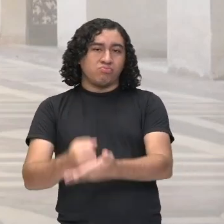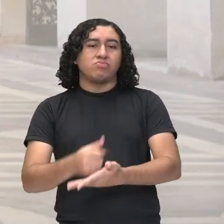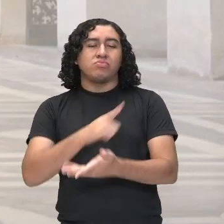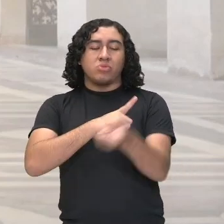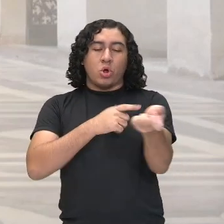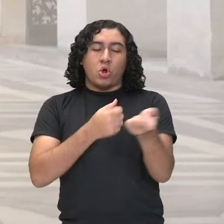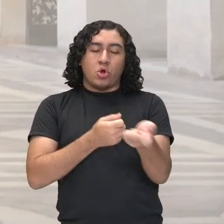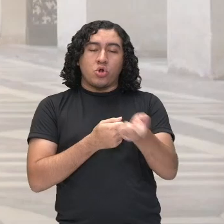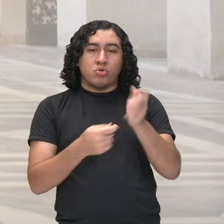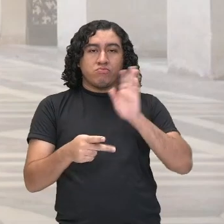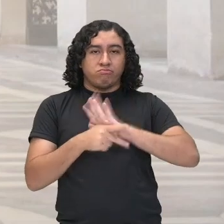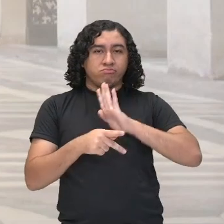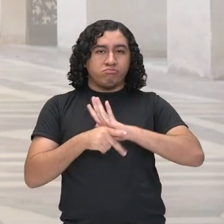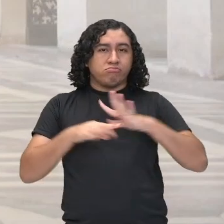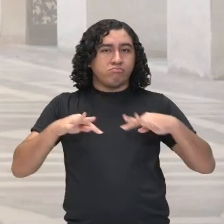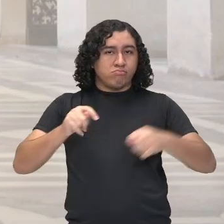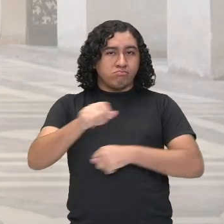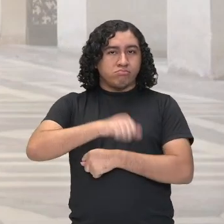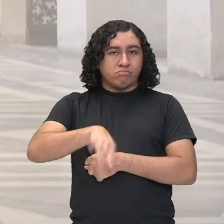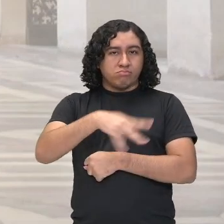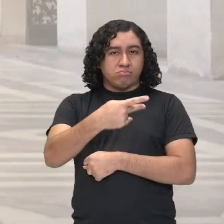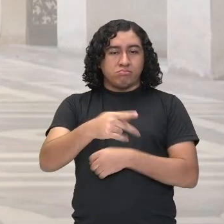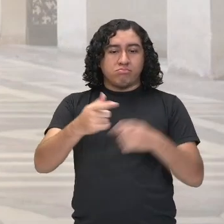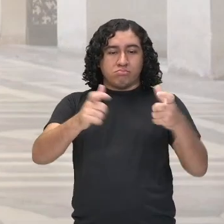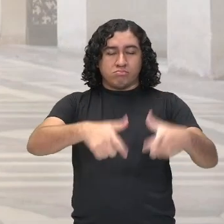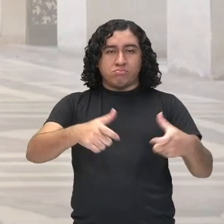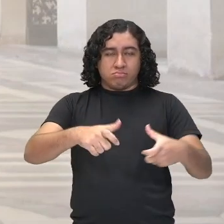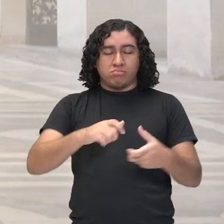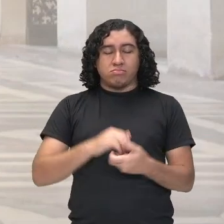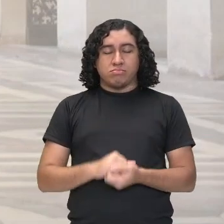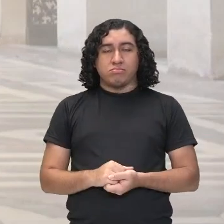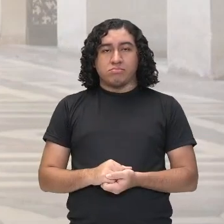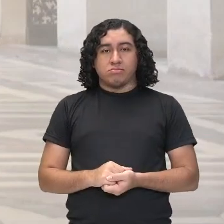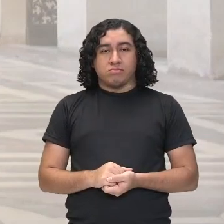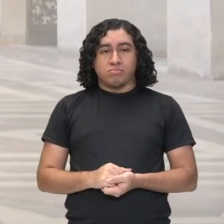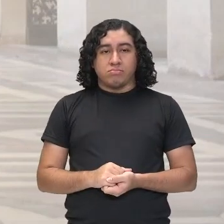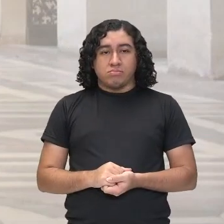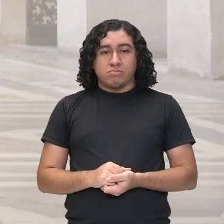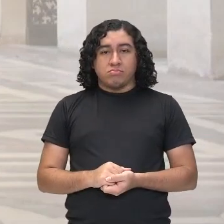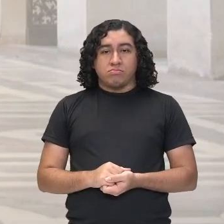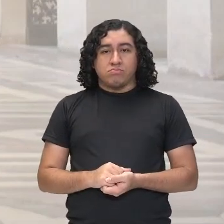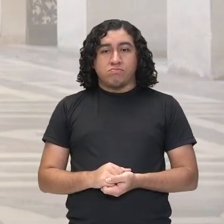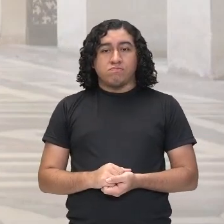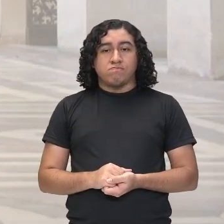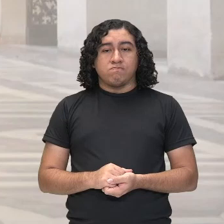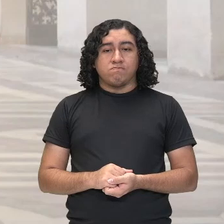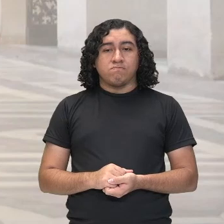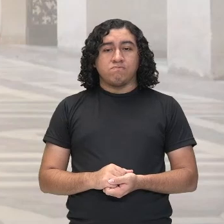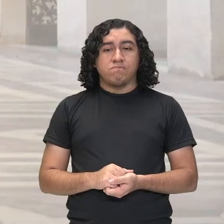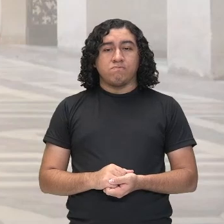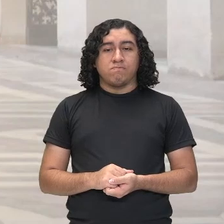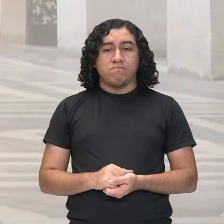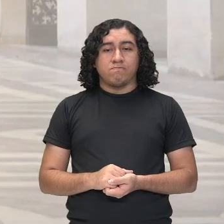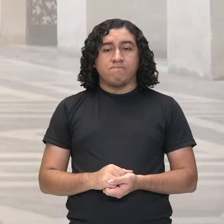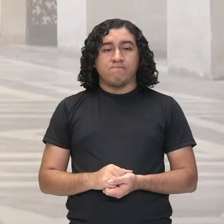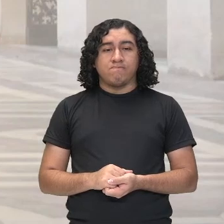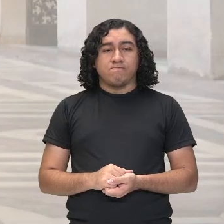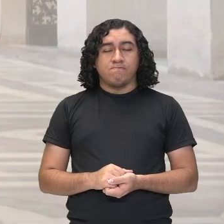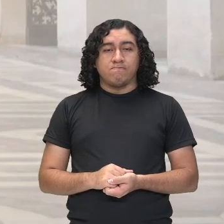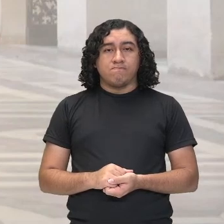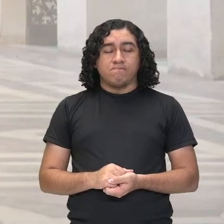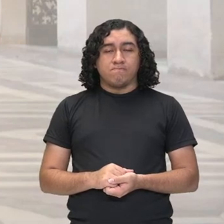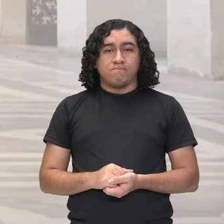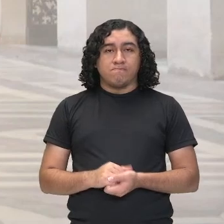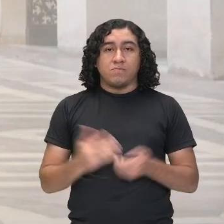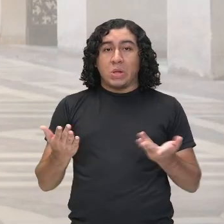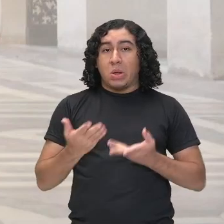administrar esse grande território que ele vai ali concentrar em suas mãos. Vamos observar como é que estava constituída